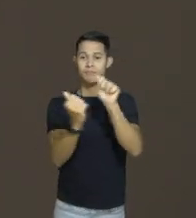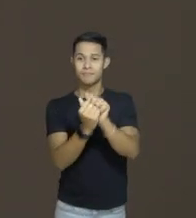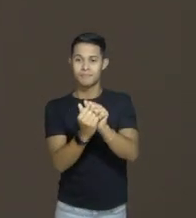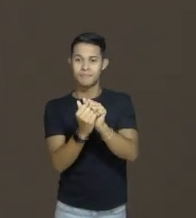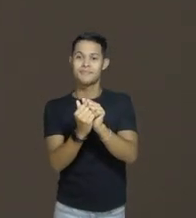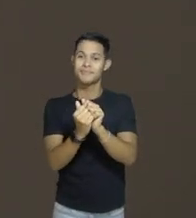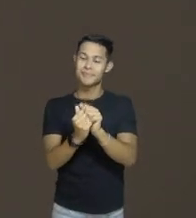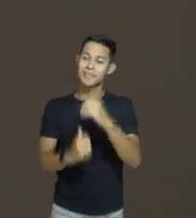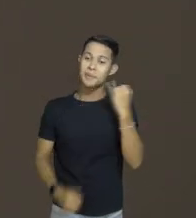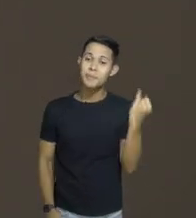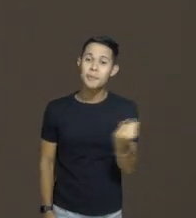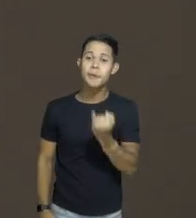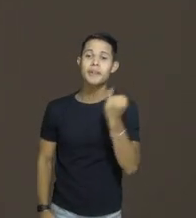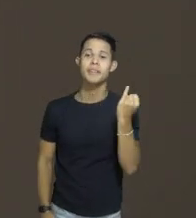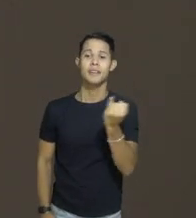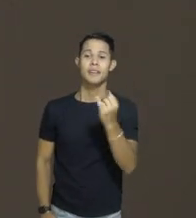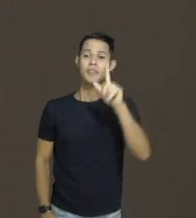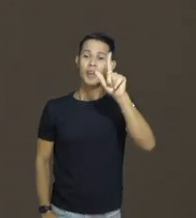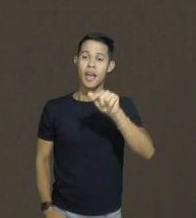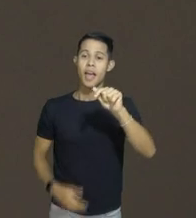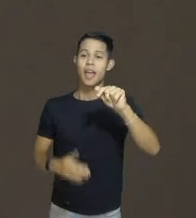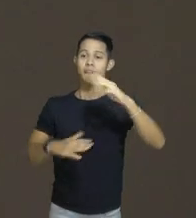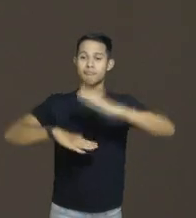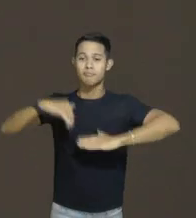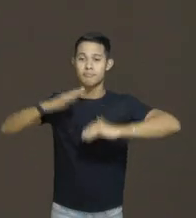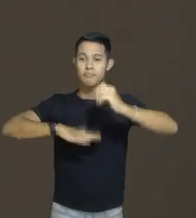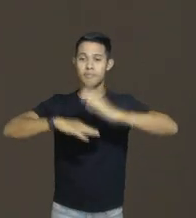produtivo, isso é construir política pública.